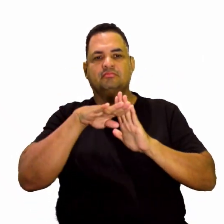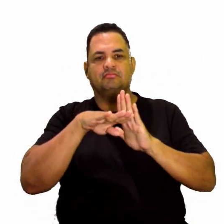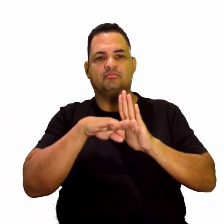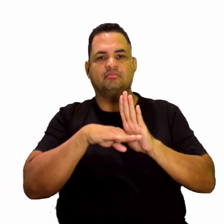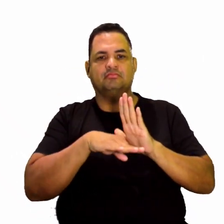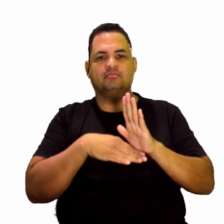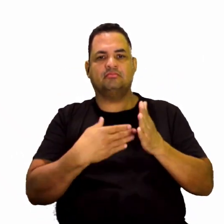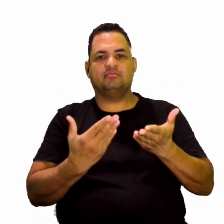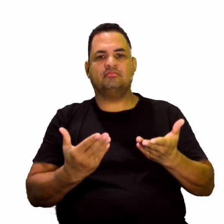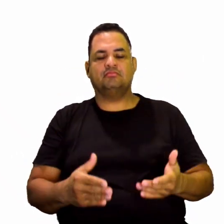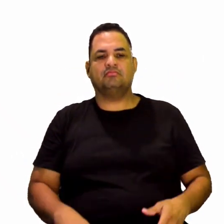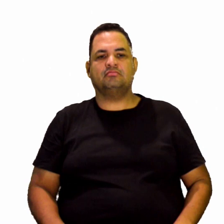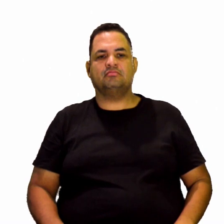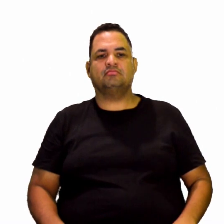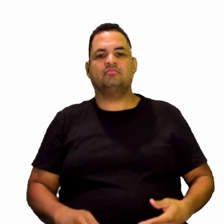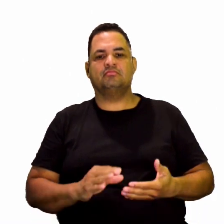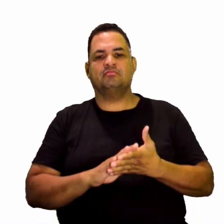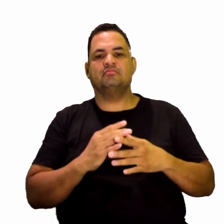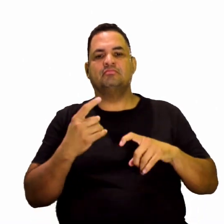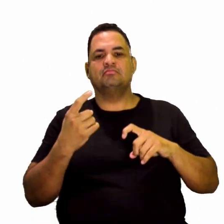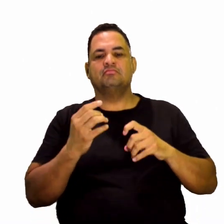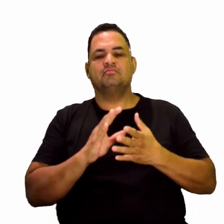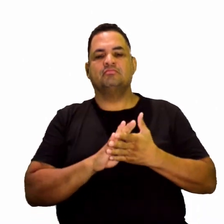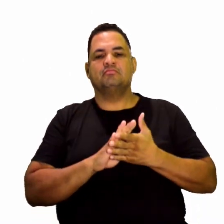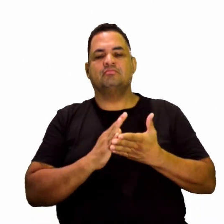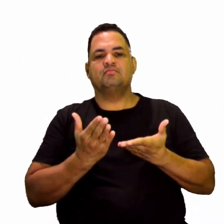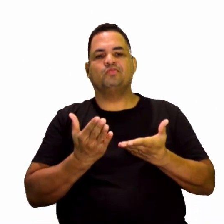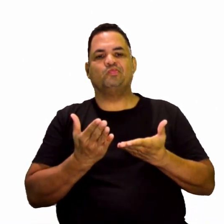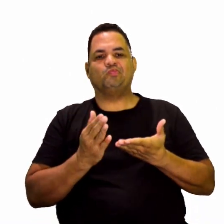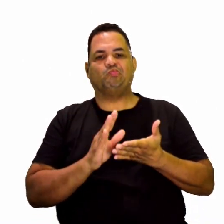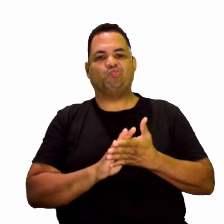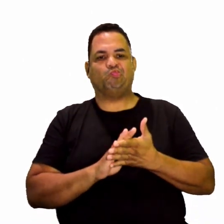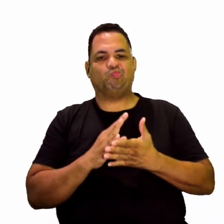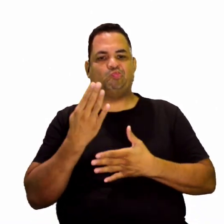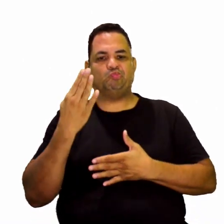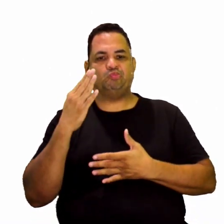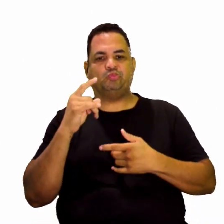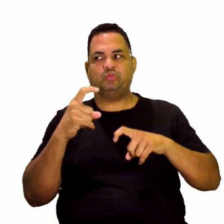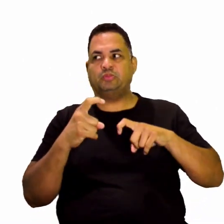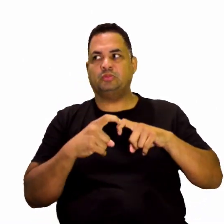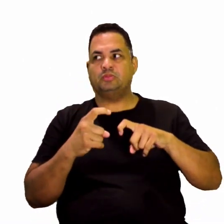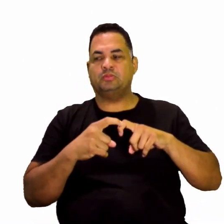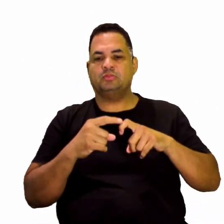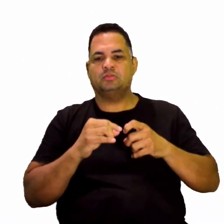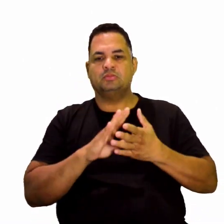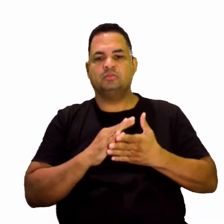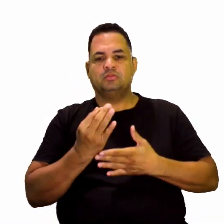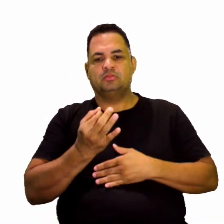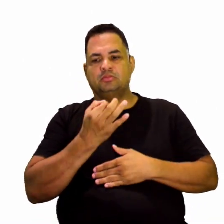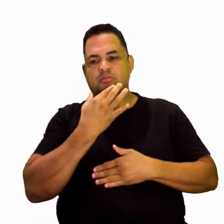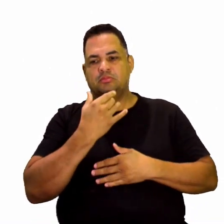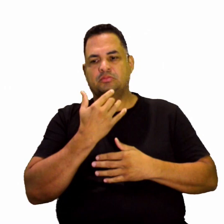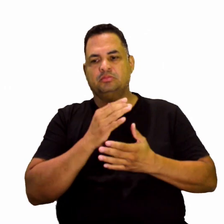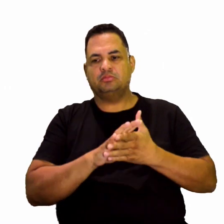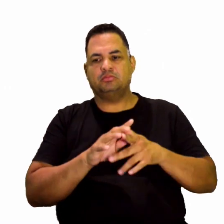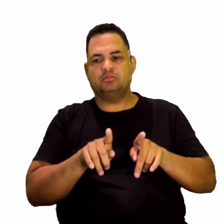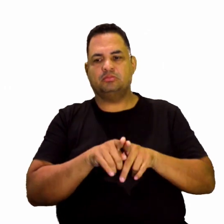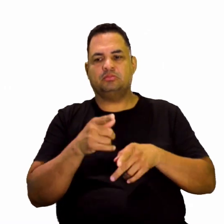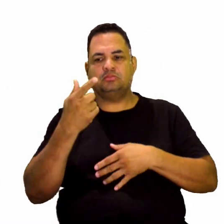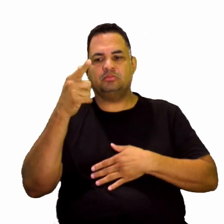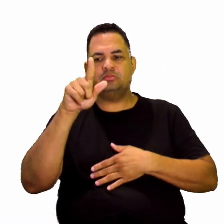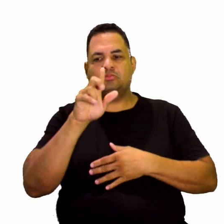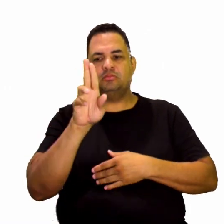procedimentos da biomedicina, né, da formação dos fármacos, das medicações, enfim, que a gente